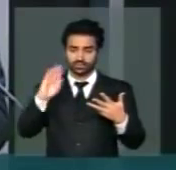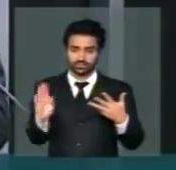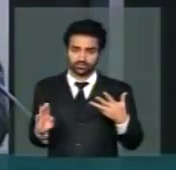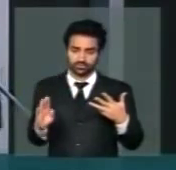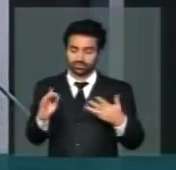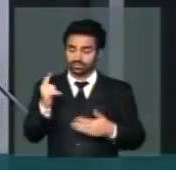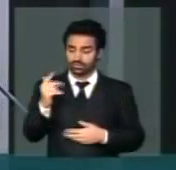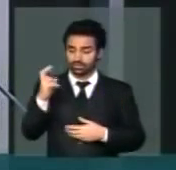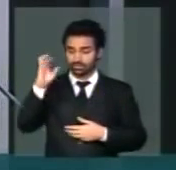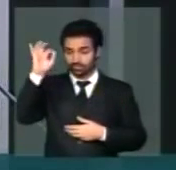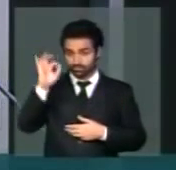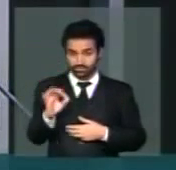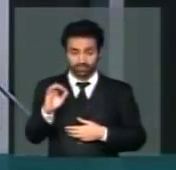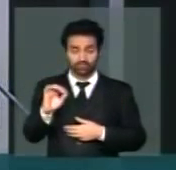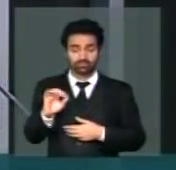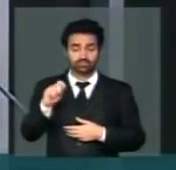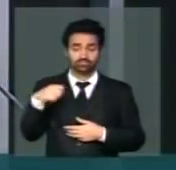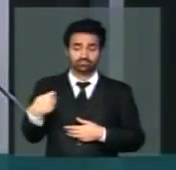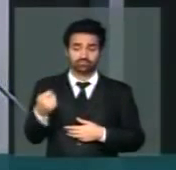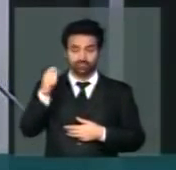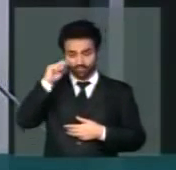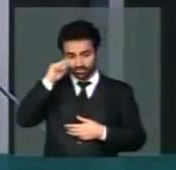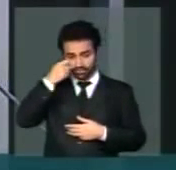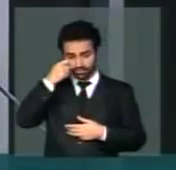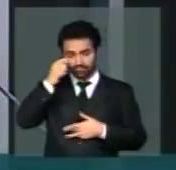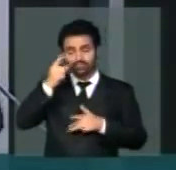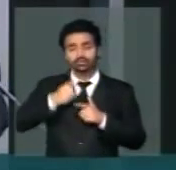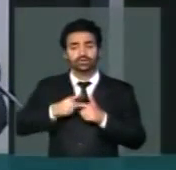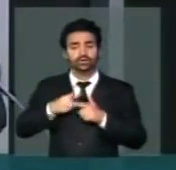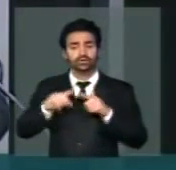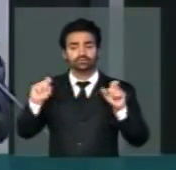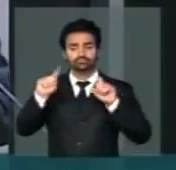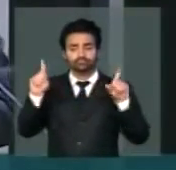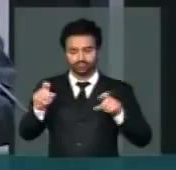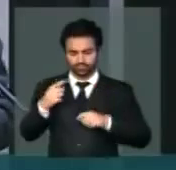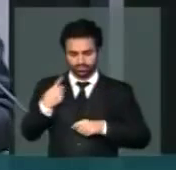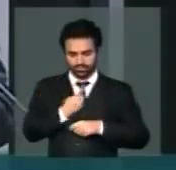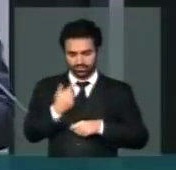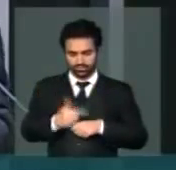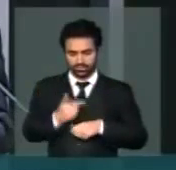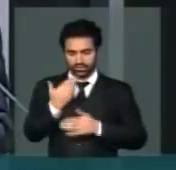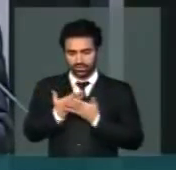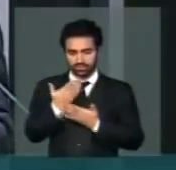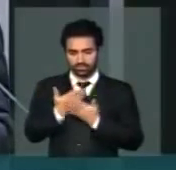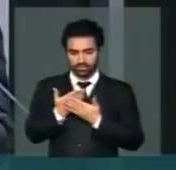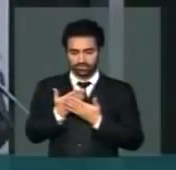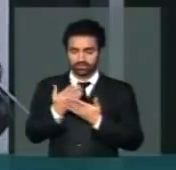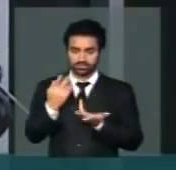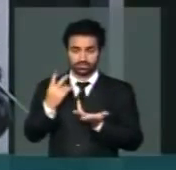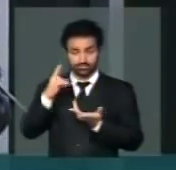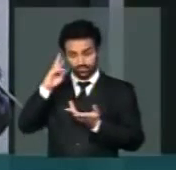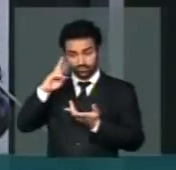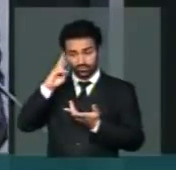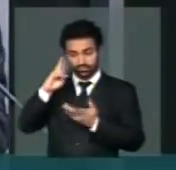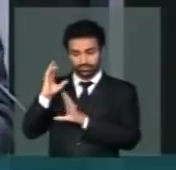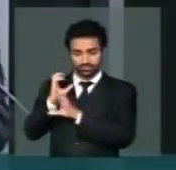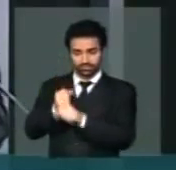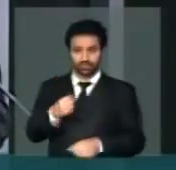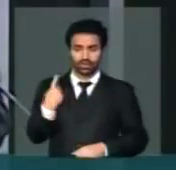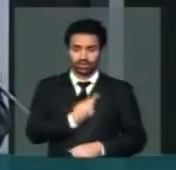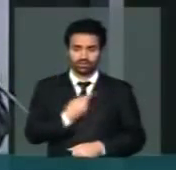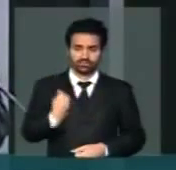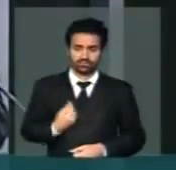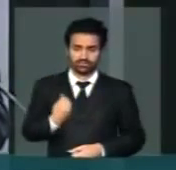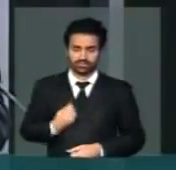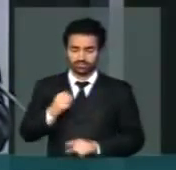75% desses são negros. Por que será? Será que a gente não tem capacidade de estudar um pouco a nossa história e os seus